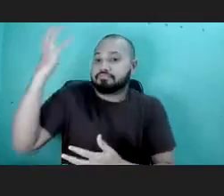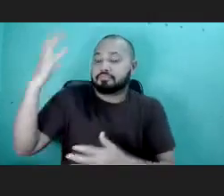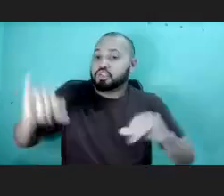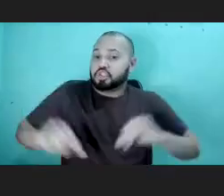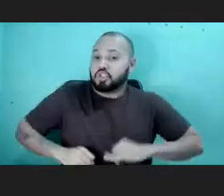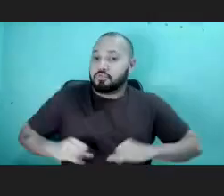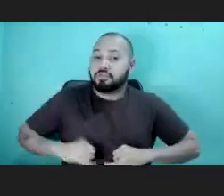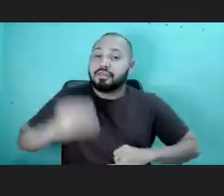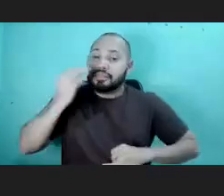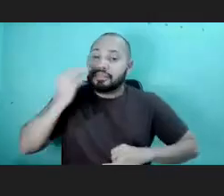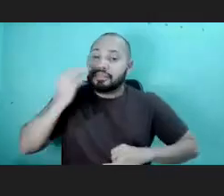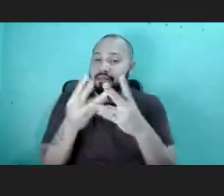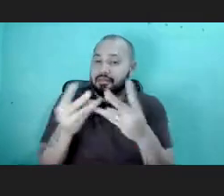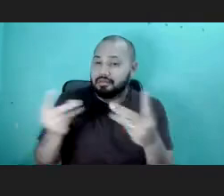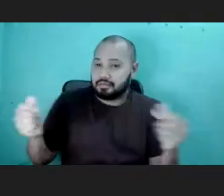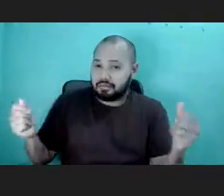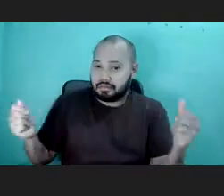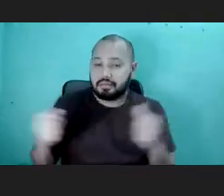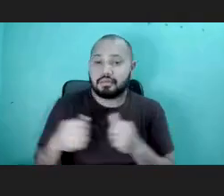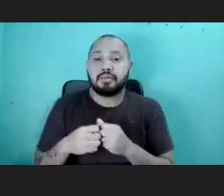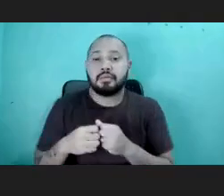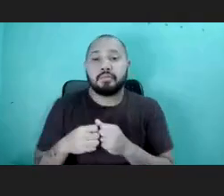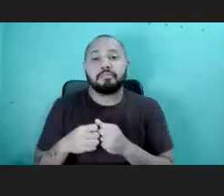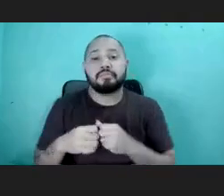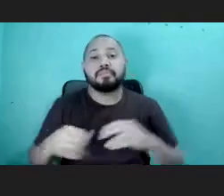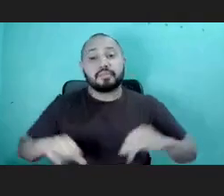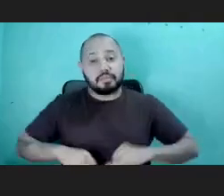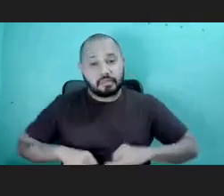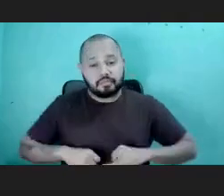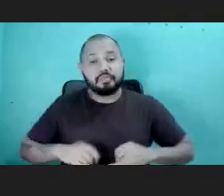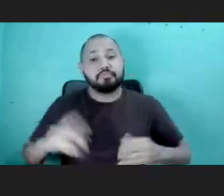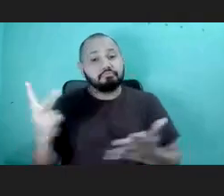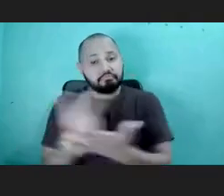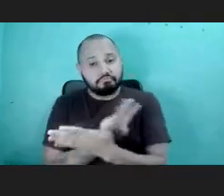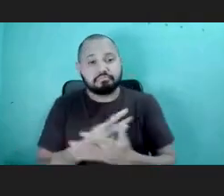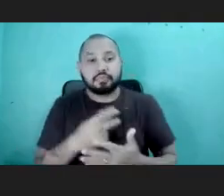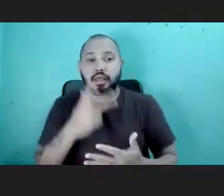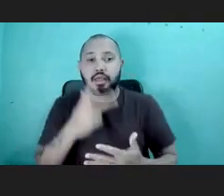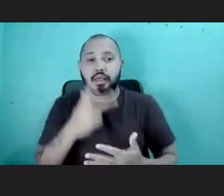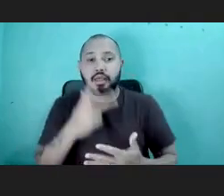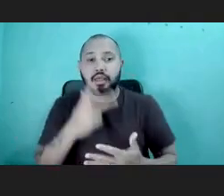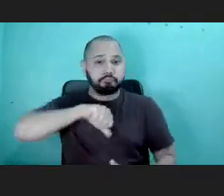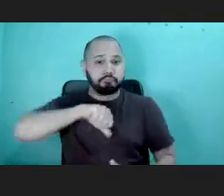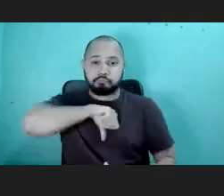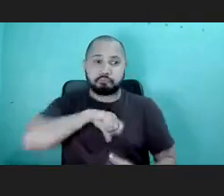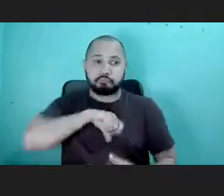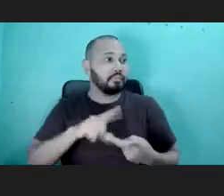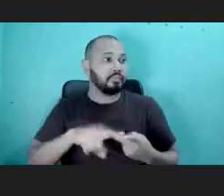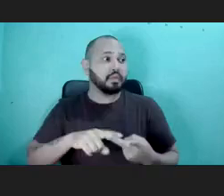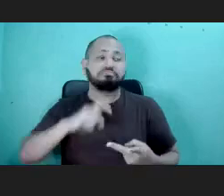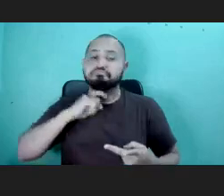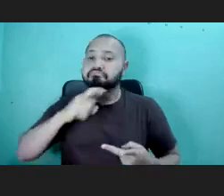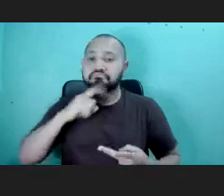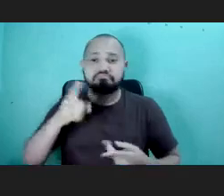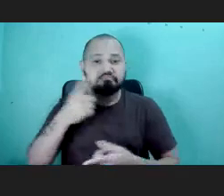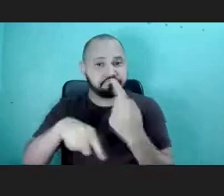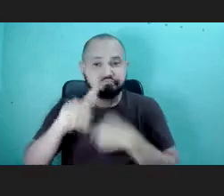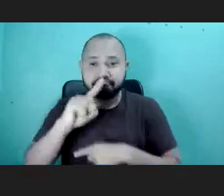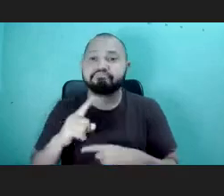sofrimento. E aí é um sofrimento que aparece nessa forma, de uma desesperança, de uma potência, de impotência, no caso, né?